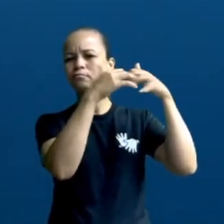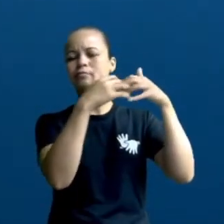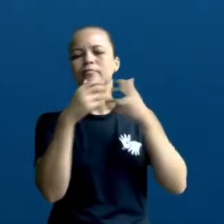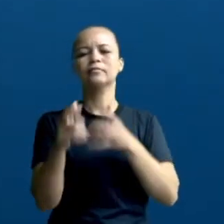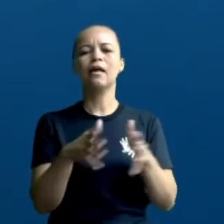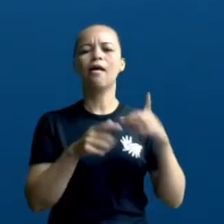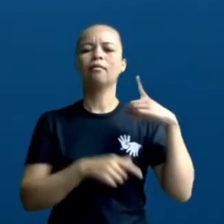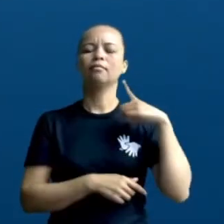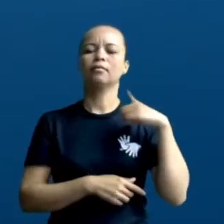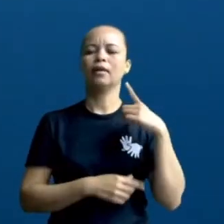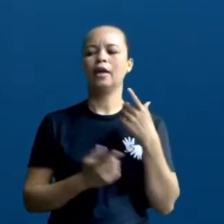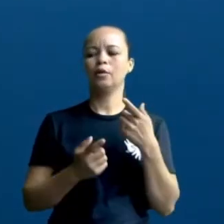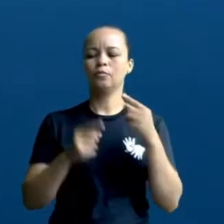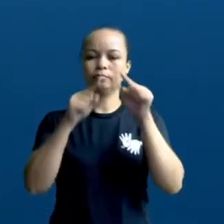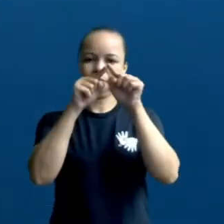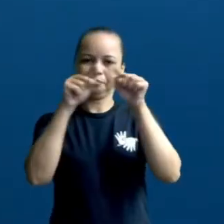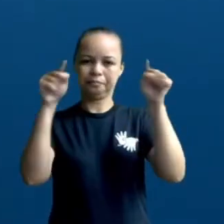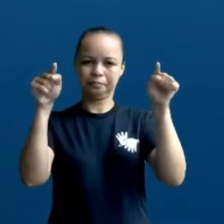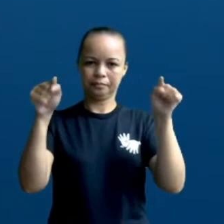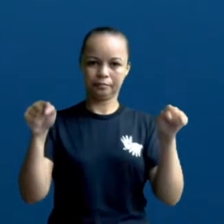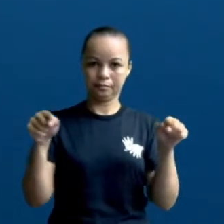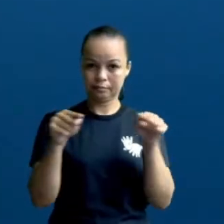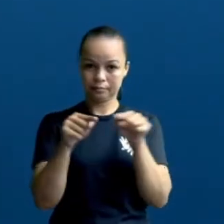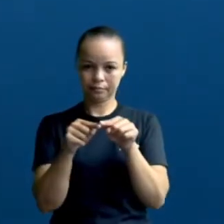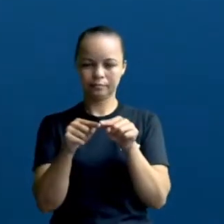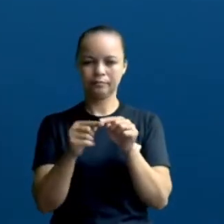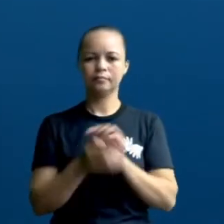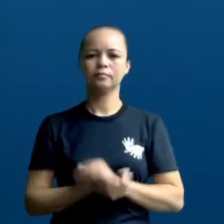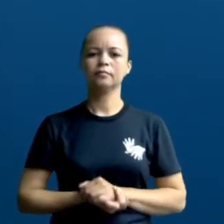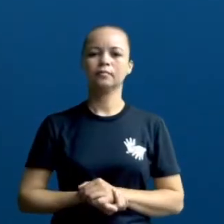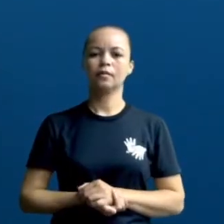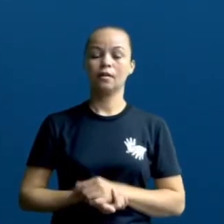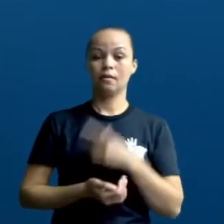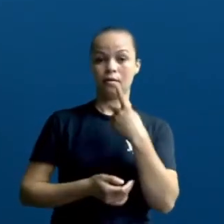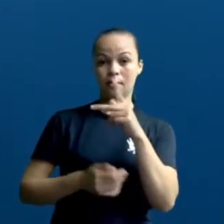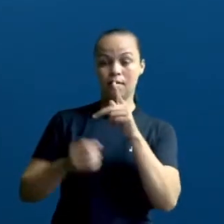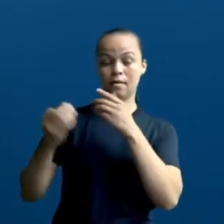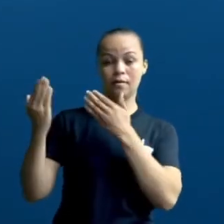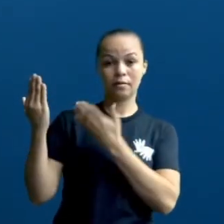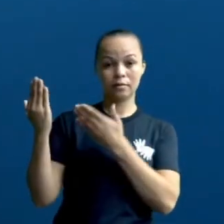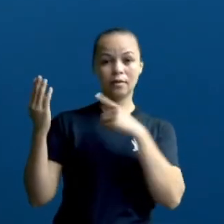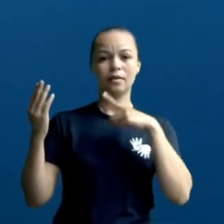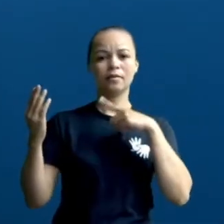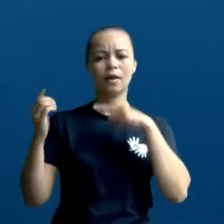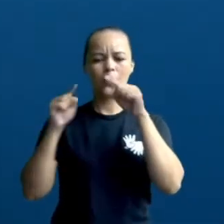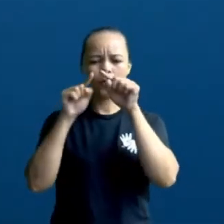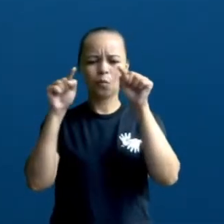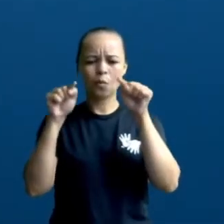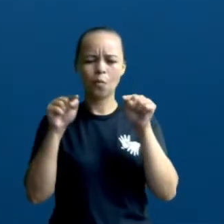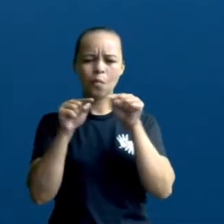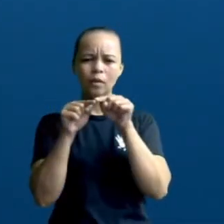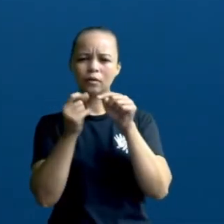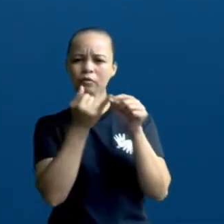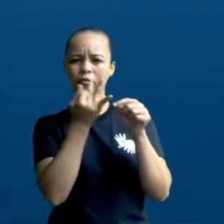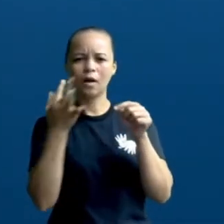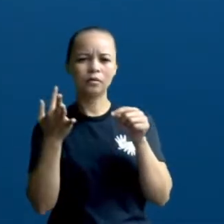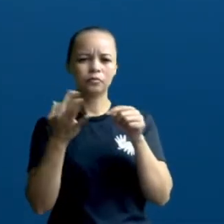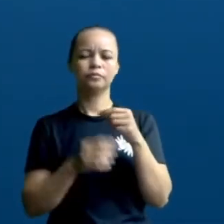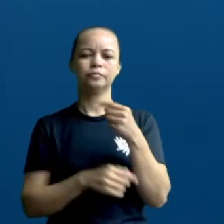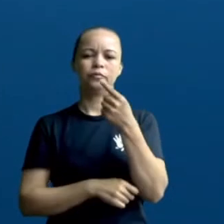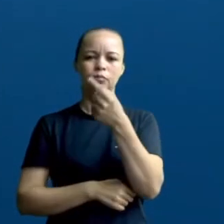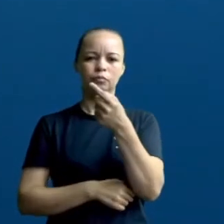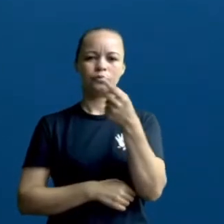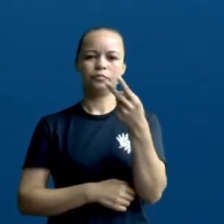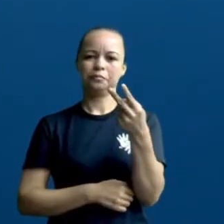tenho aqui um retângulo. Esse retângulo possui quadradinhos. Vamos contar esses quadradinhos.